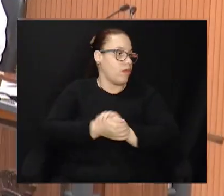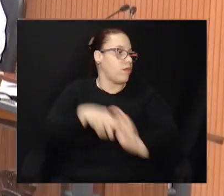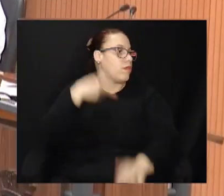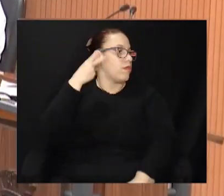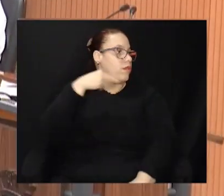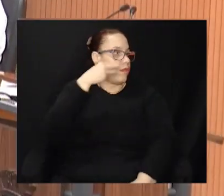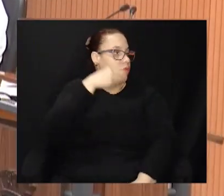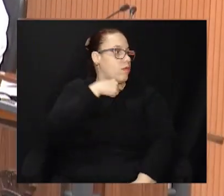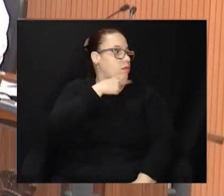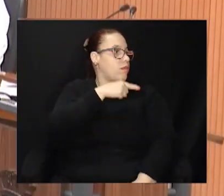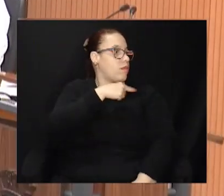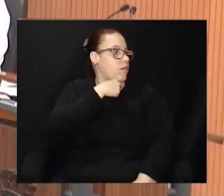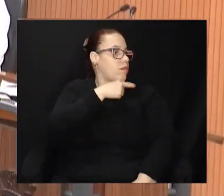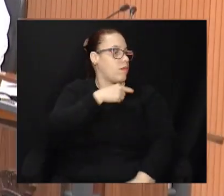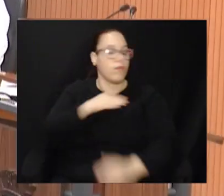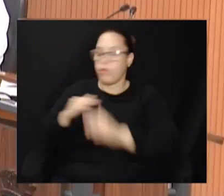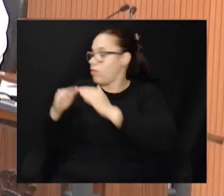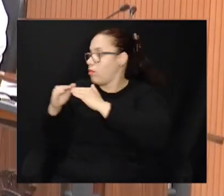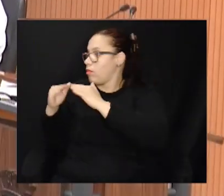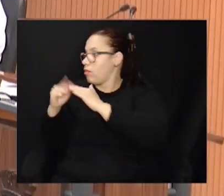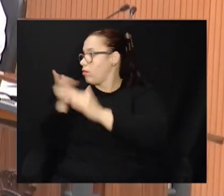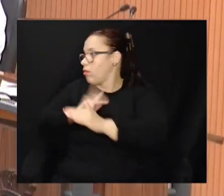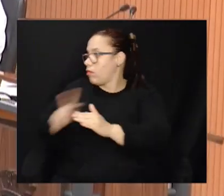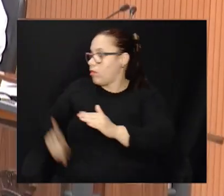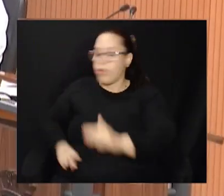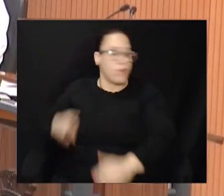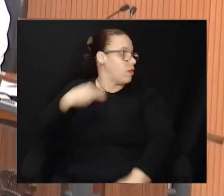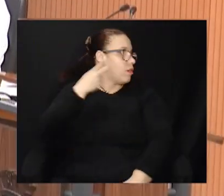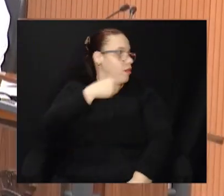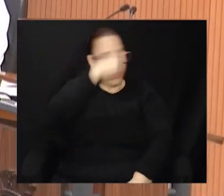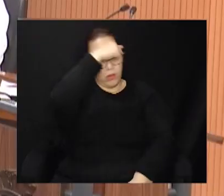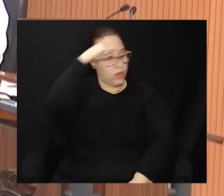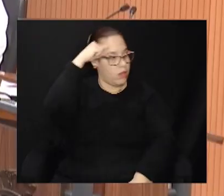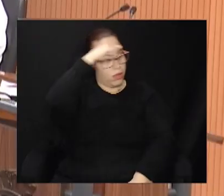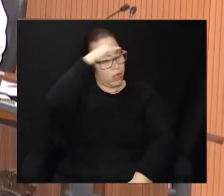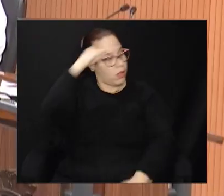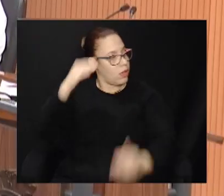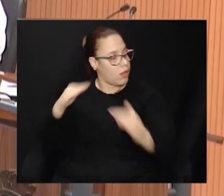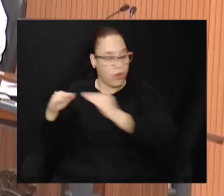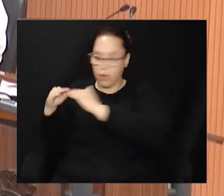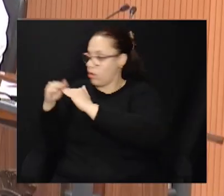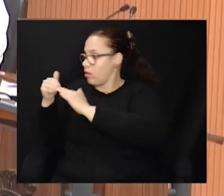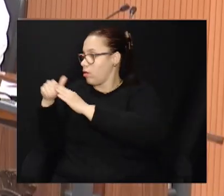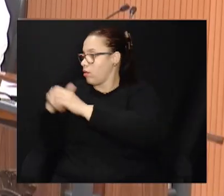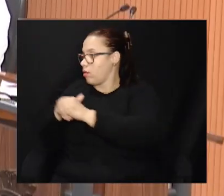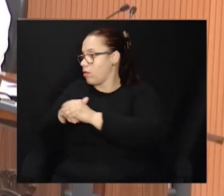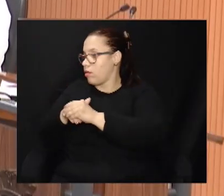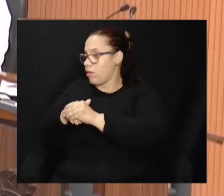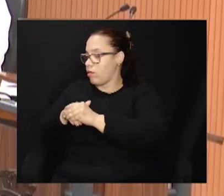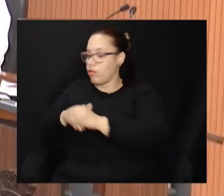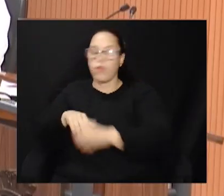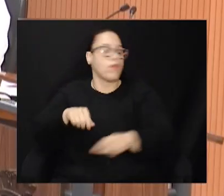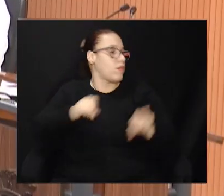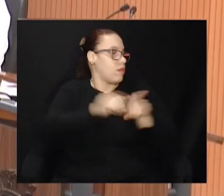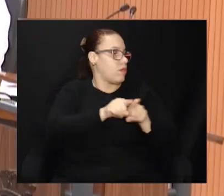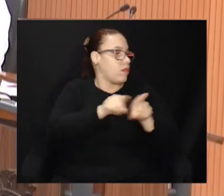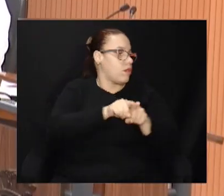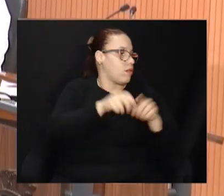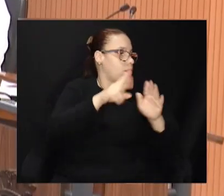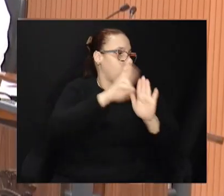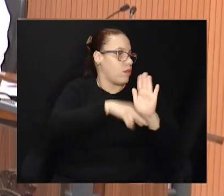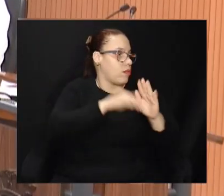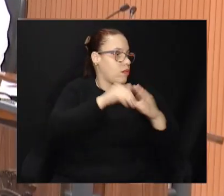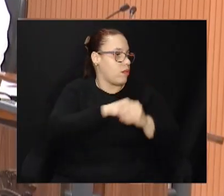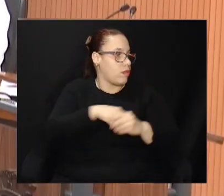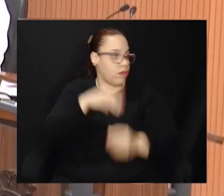Magoga. Favorável, presidente. Vereador Felipe Marquesi. Acompanho o relator. Eu também acompanho o relator. Vereador Wagner